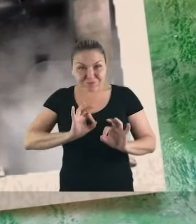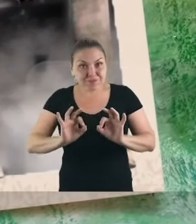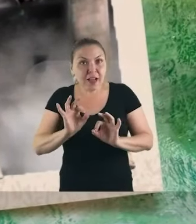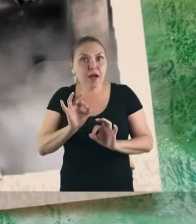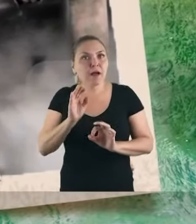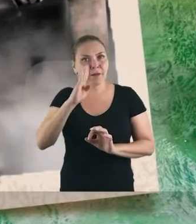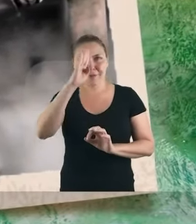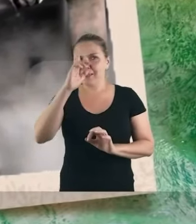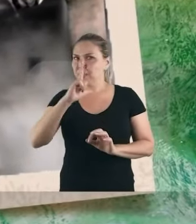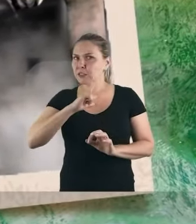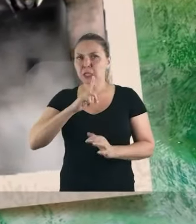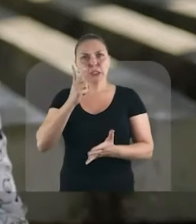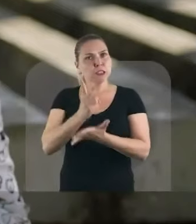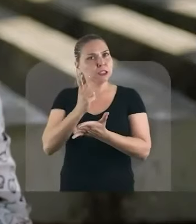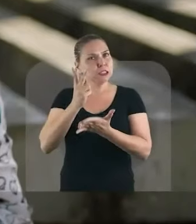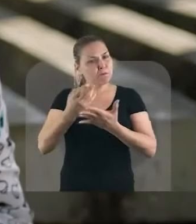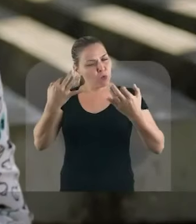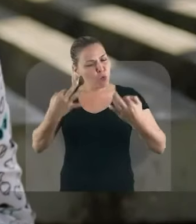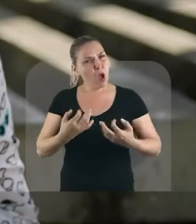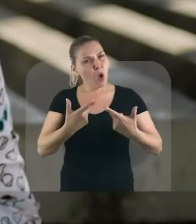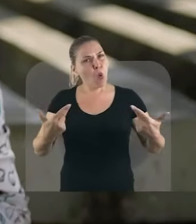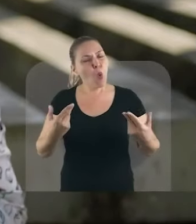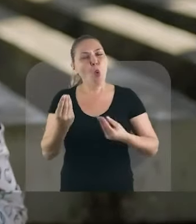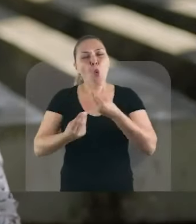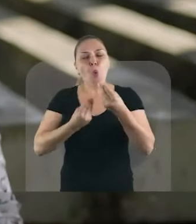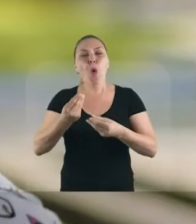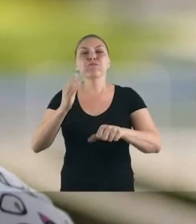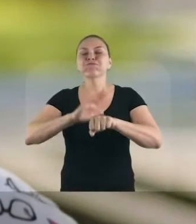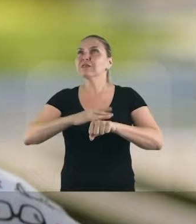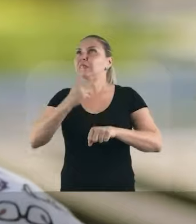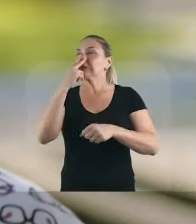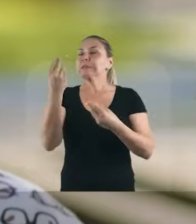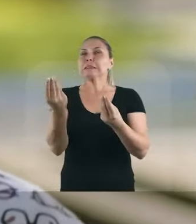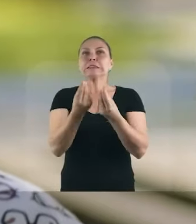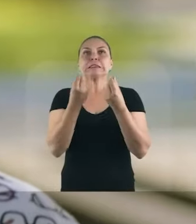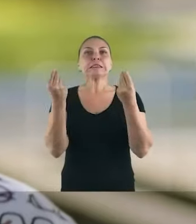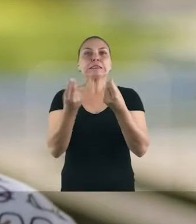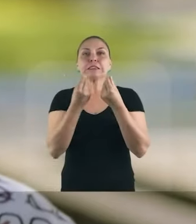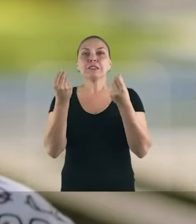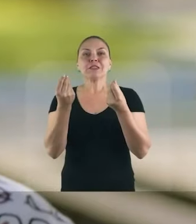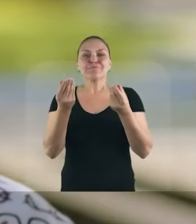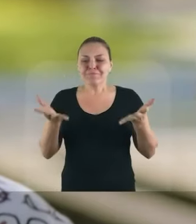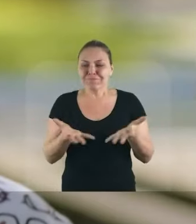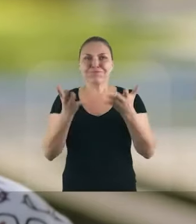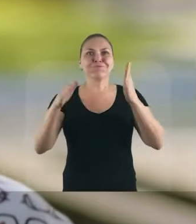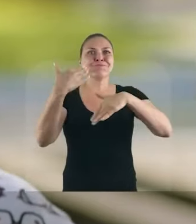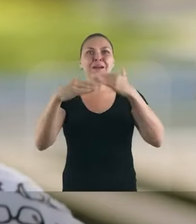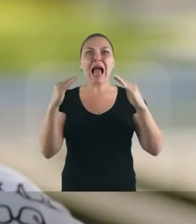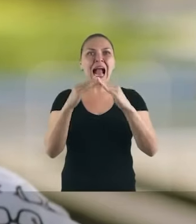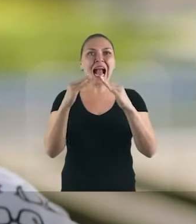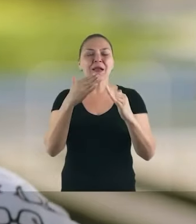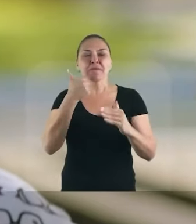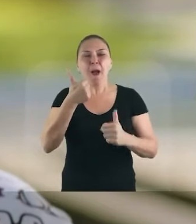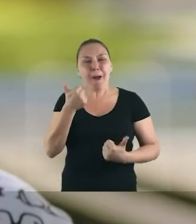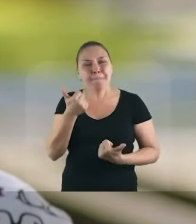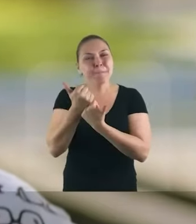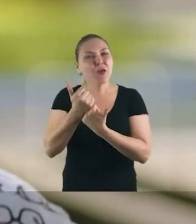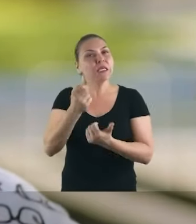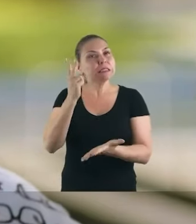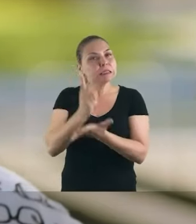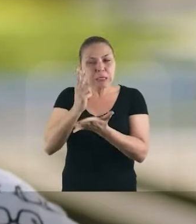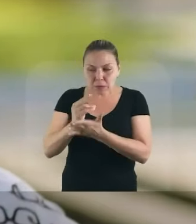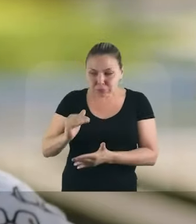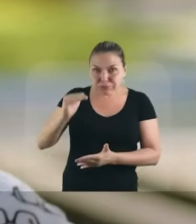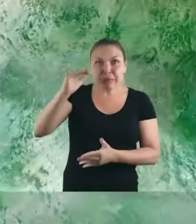formando E o Jair se sabia muito Correto com as coisas E ele era assim Tipo um provedor da casa Sabe